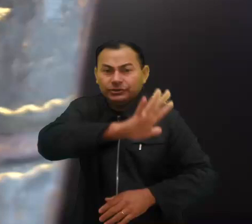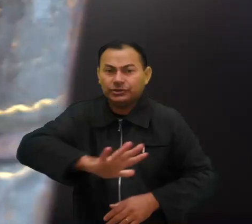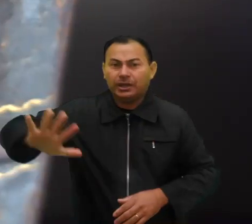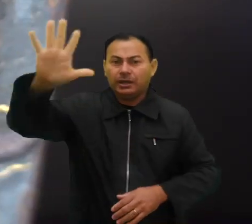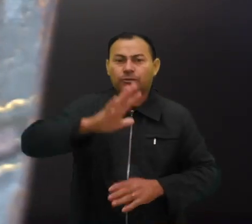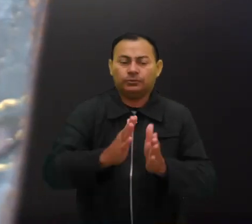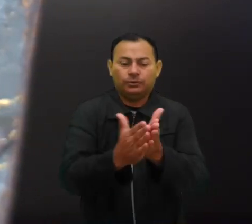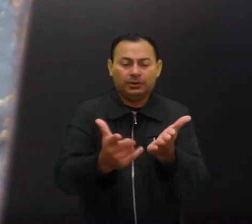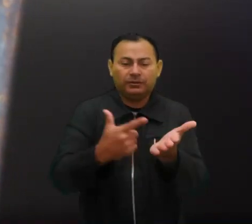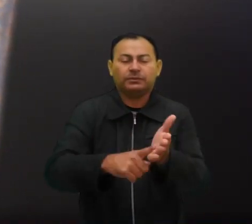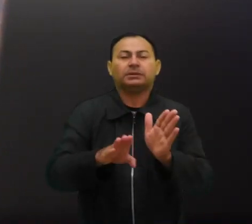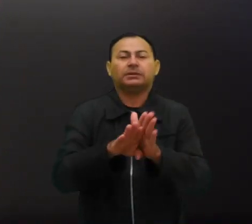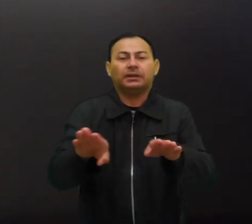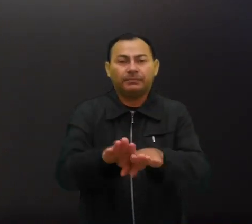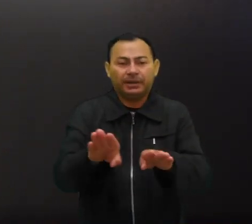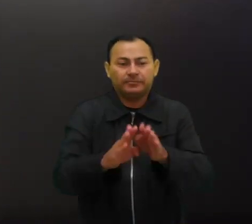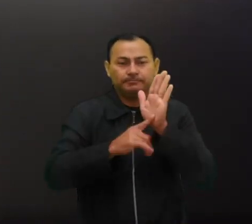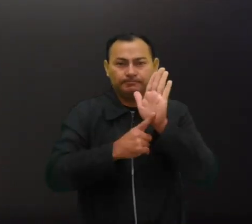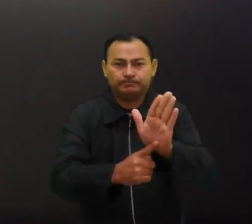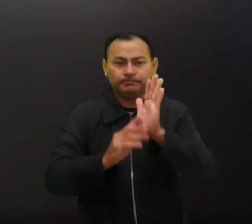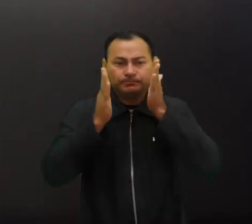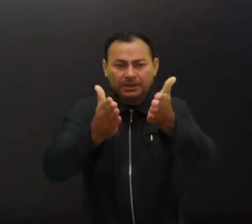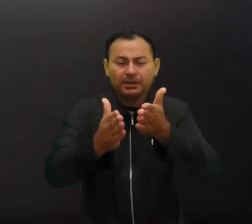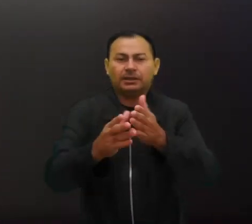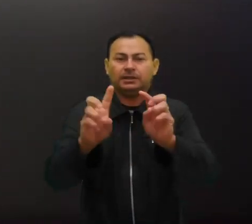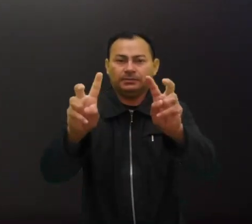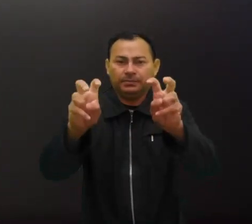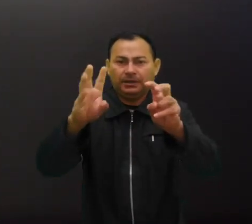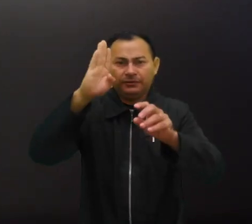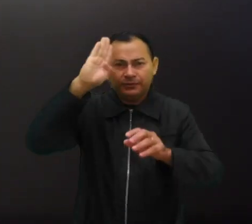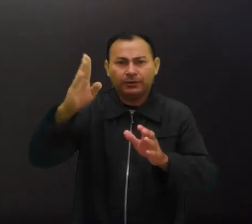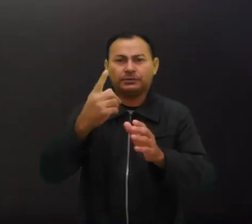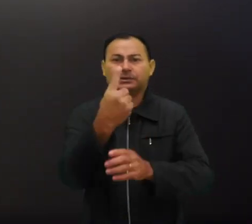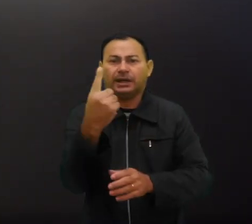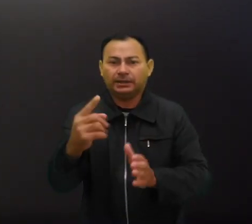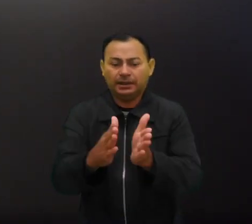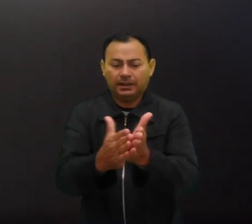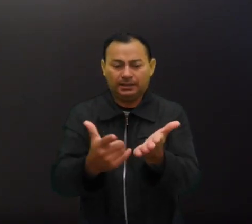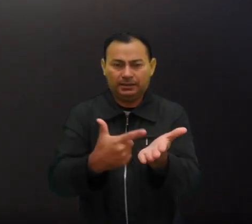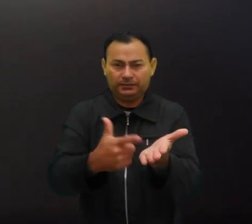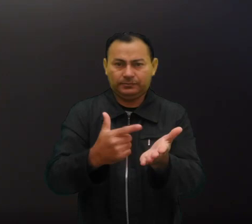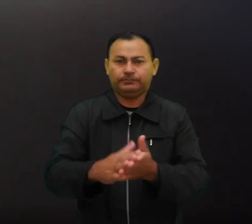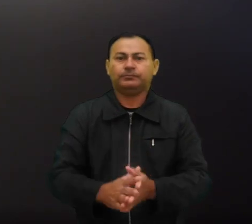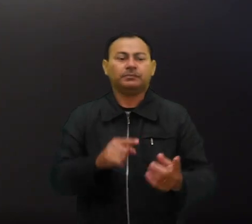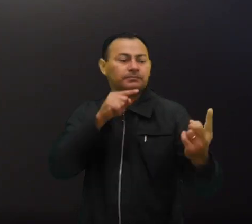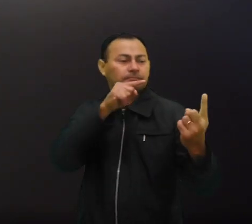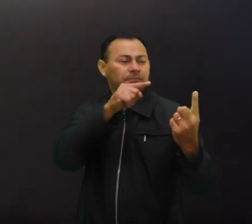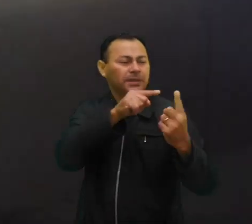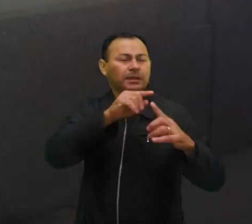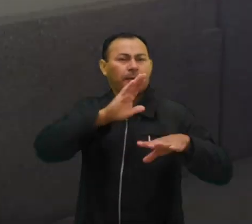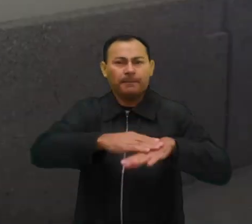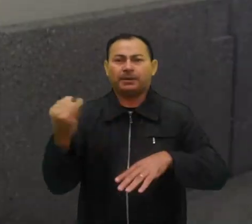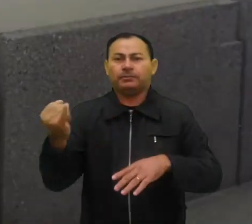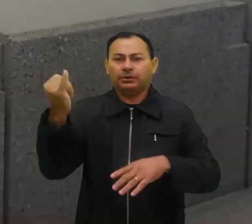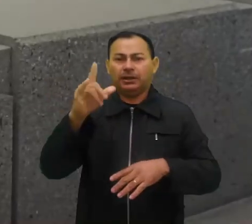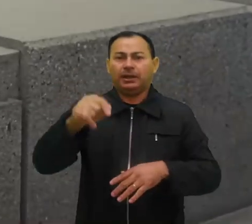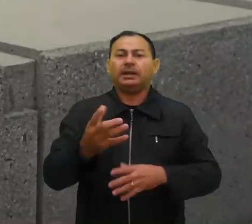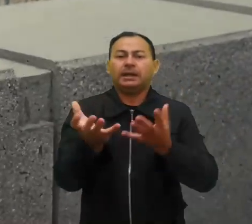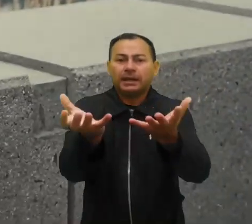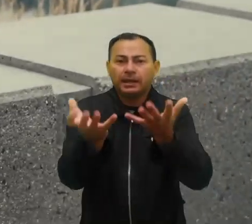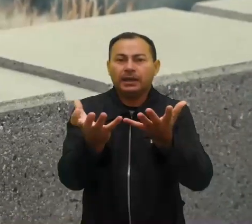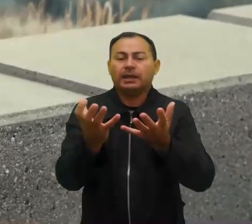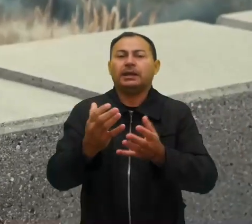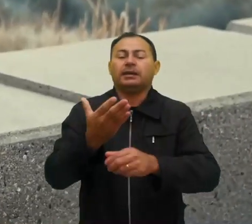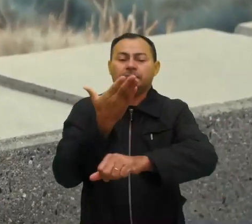deles, além de enfocar o tema central de cada livro. Mas o objetivo, que está acima de todos estes, é buscar